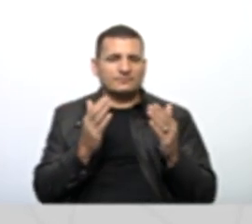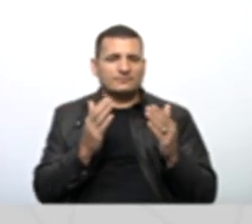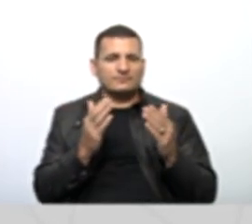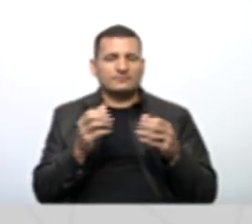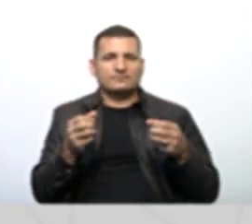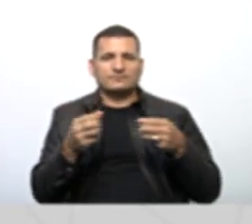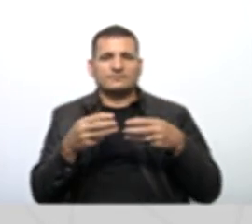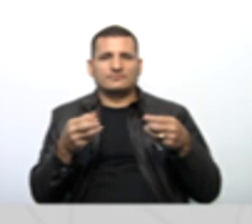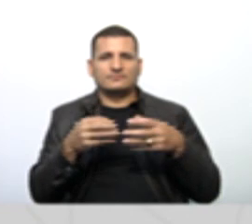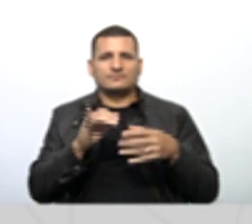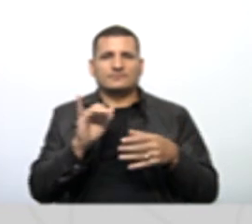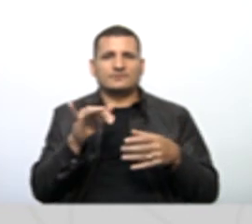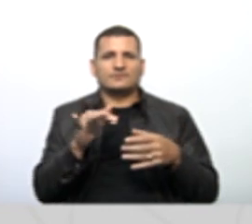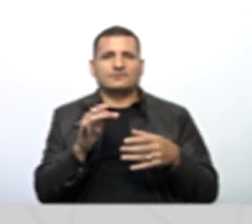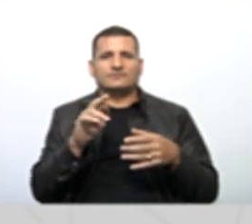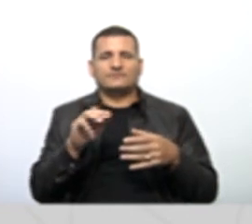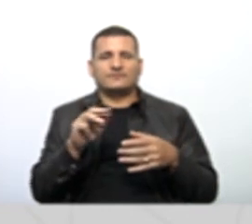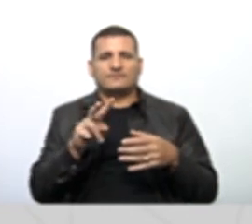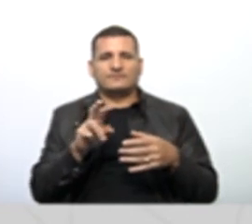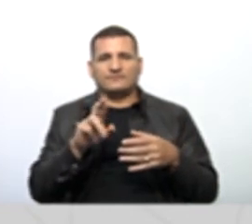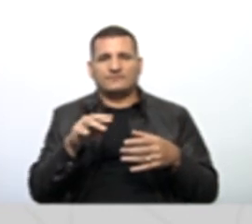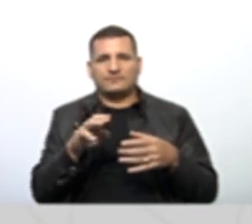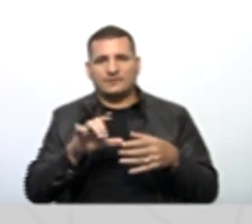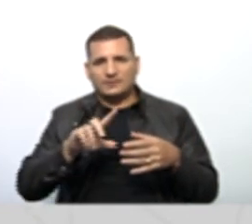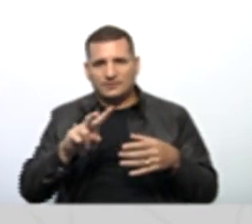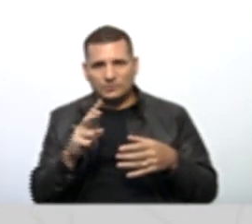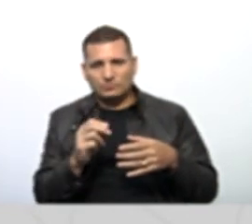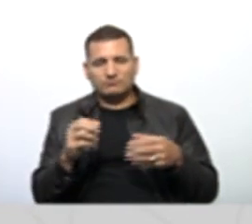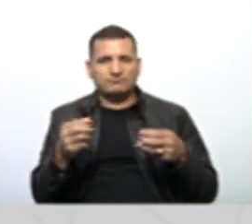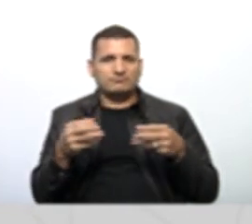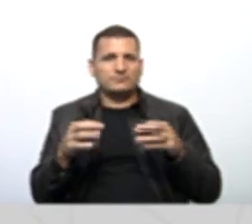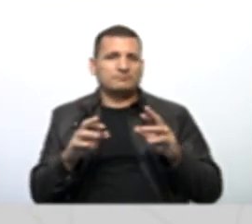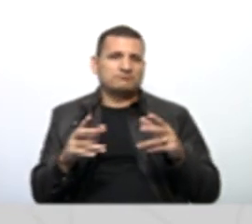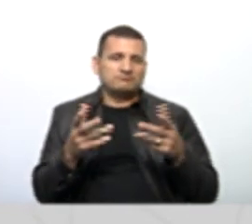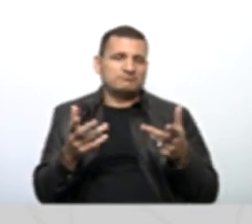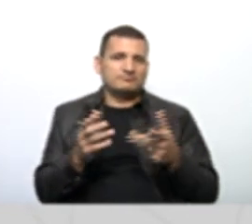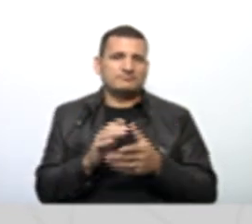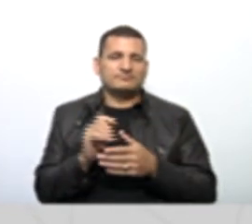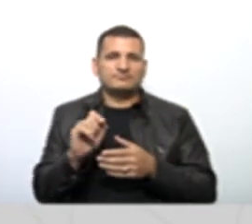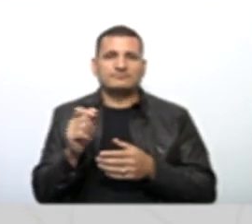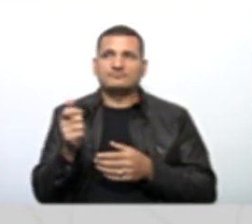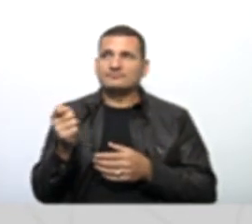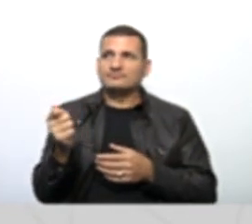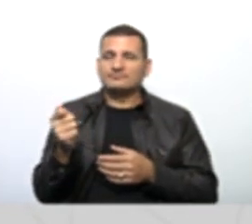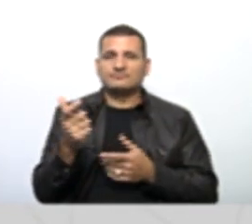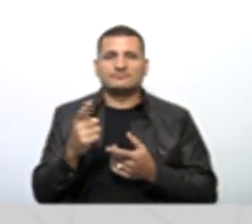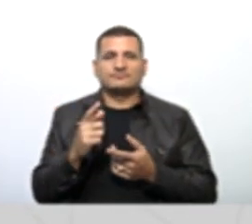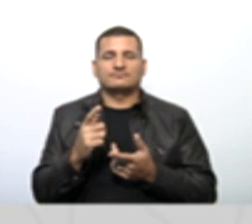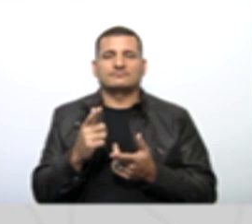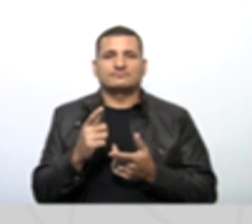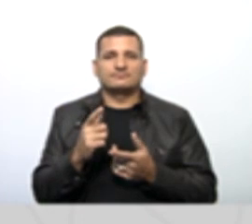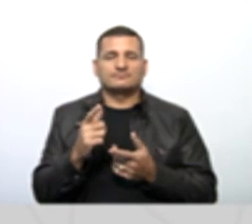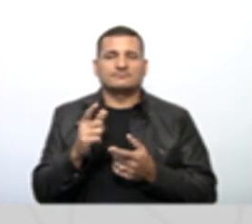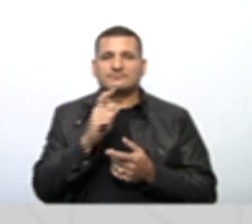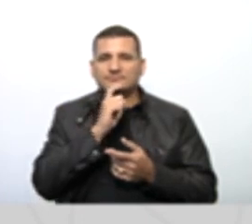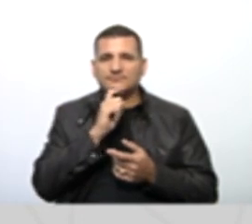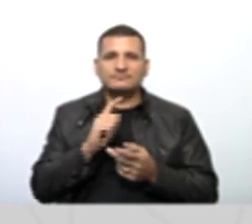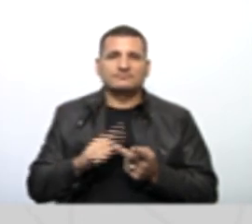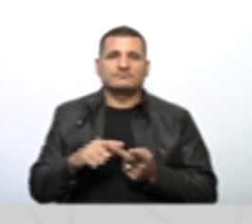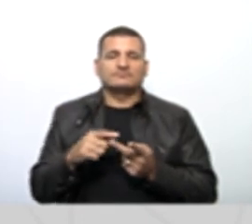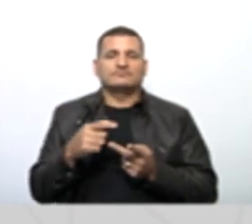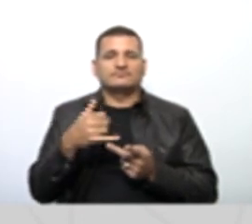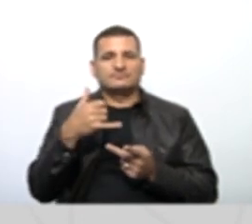ele já a distância já o método de controle remoto iso ar condicionado em infravermelho exatamente